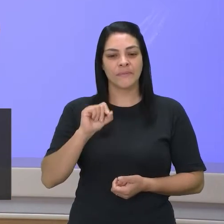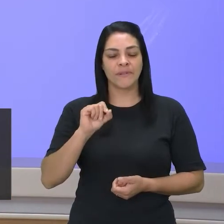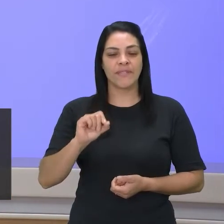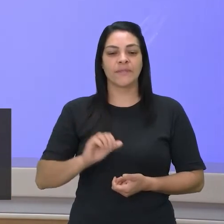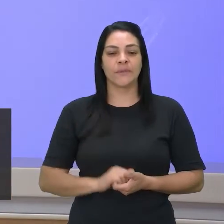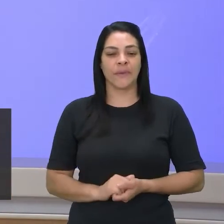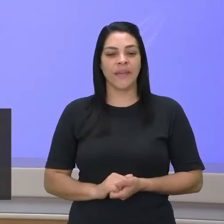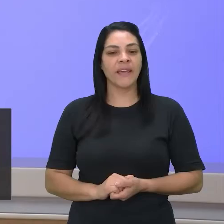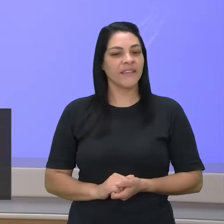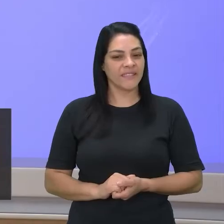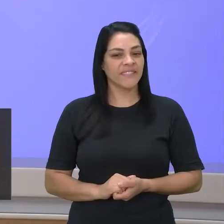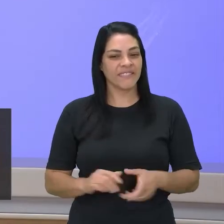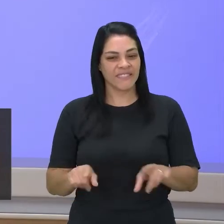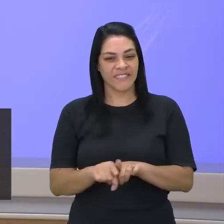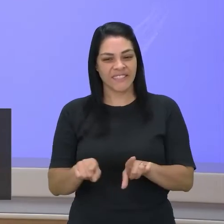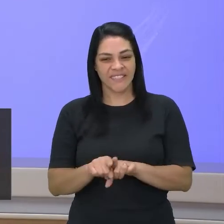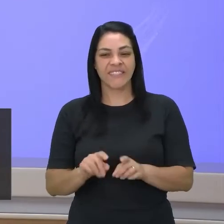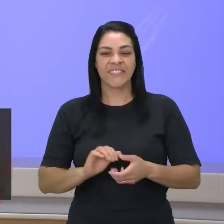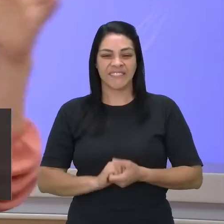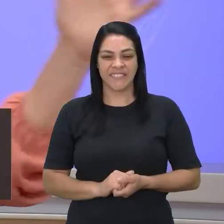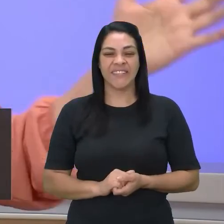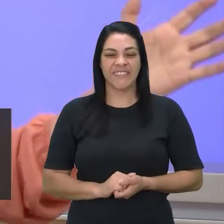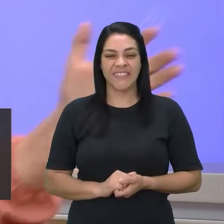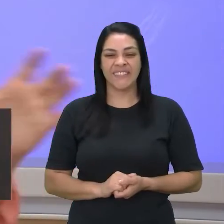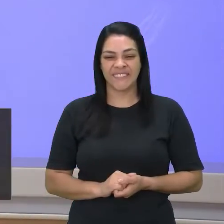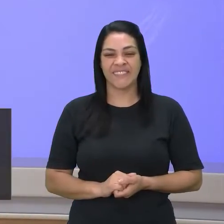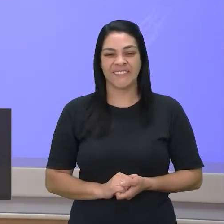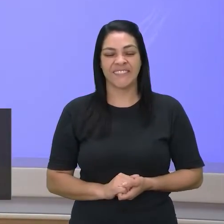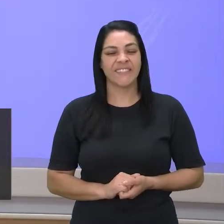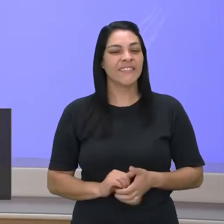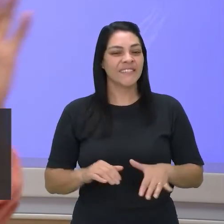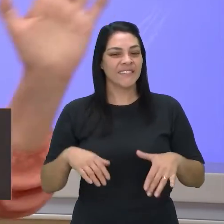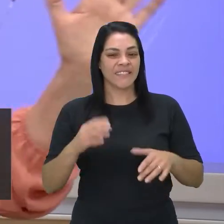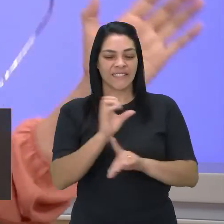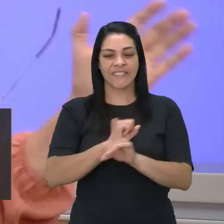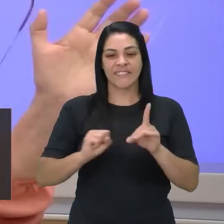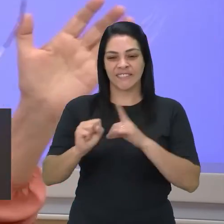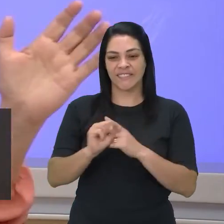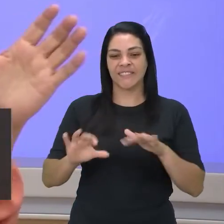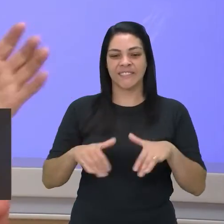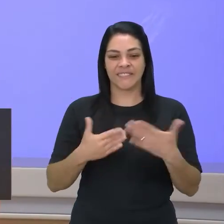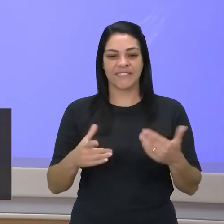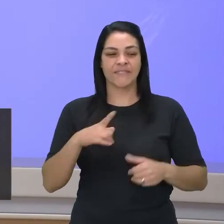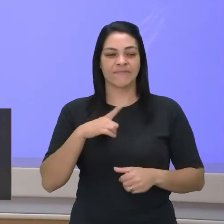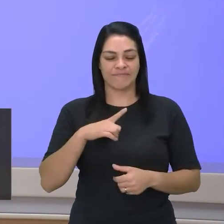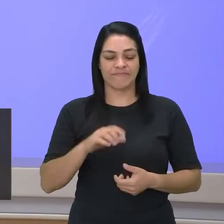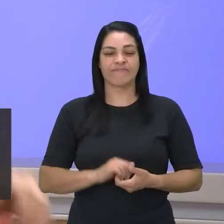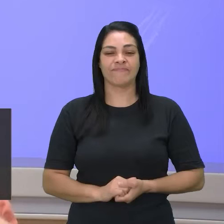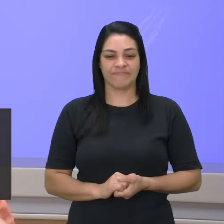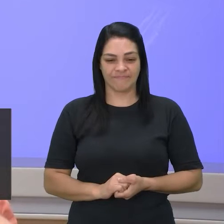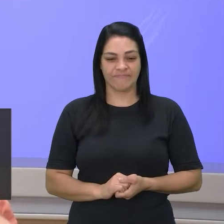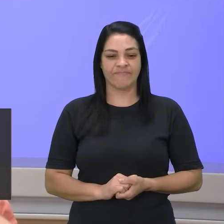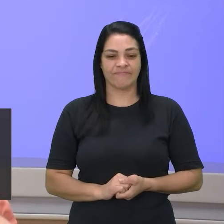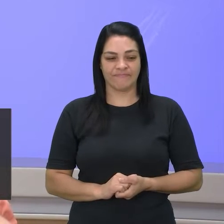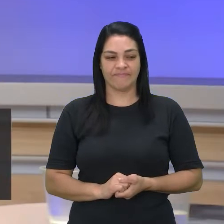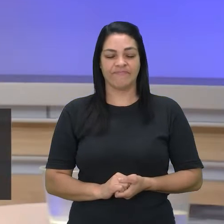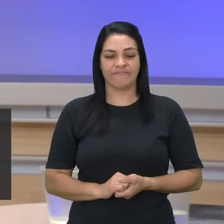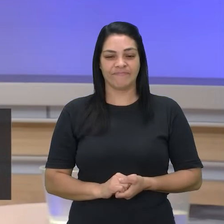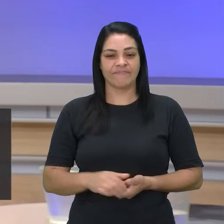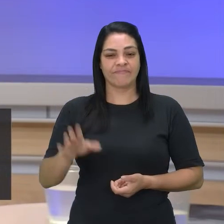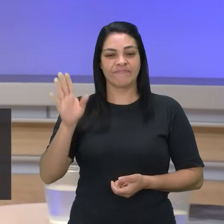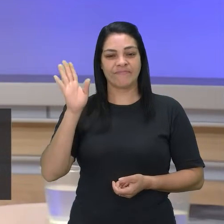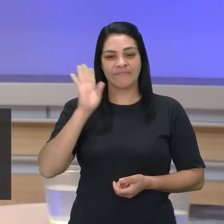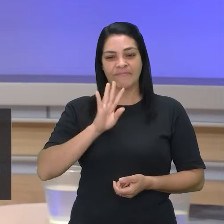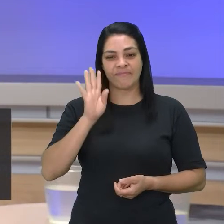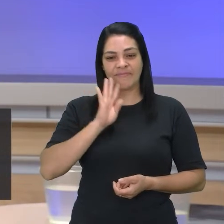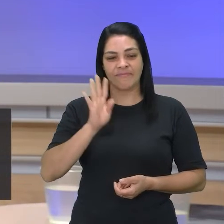finais, e até o ensino médio, a criticidade, e aí vem falando da justiça social. Então, vem bem de encontro essas fases. Que bacana.